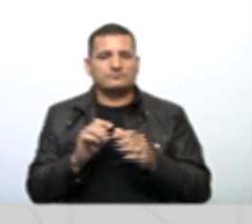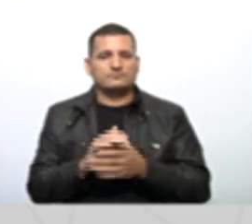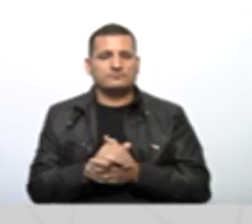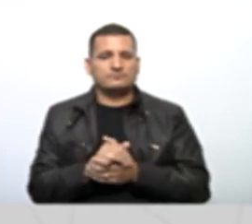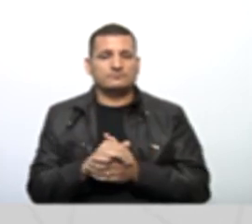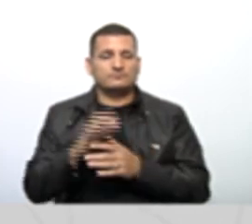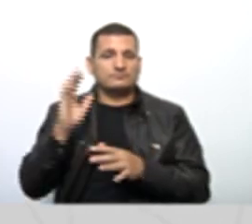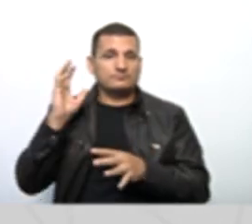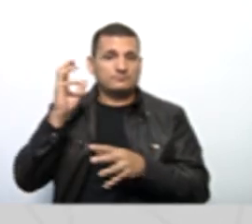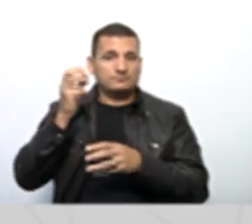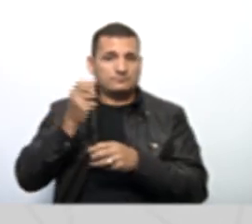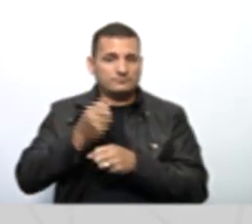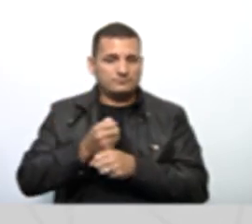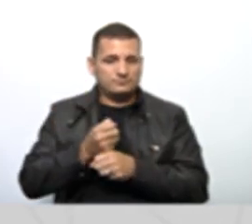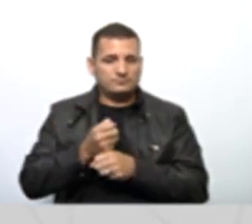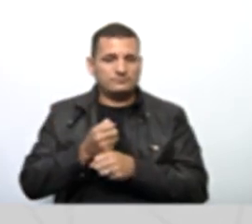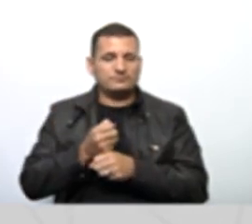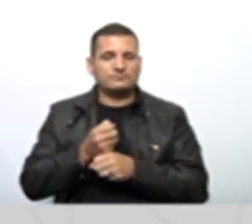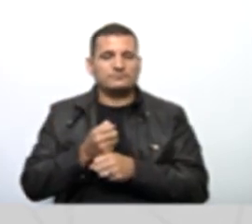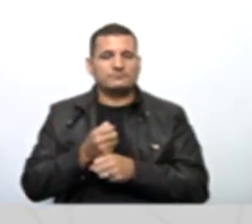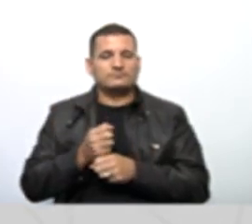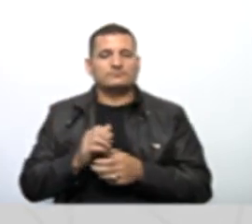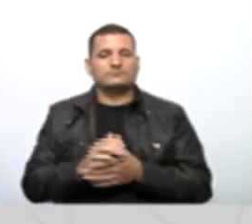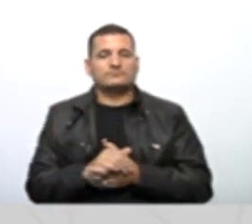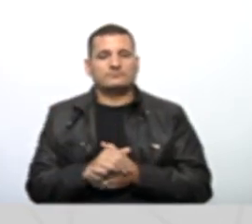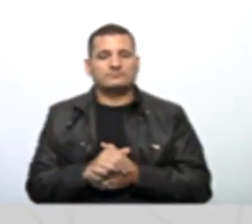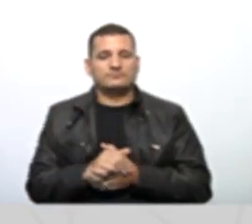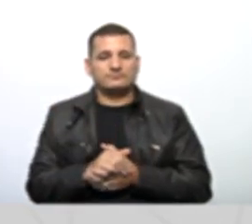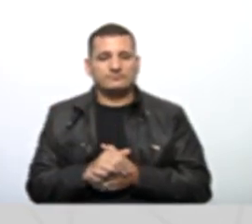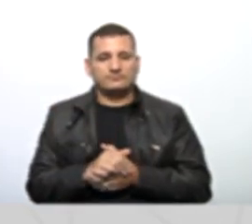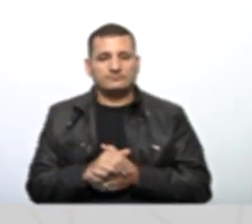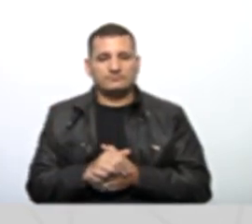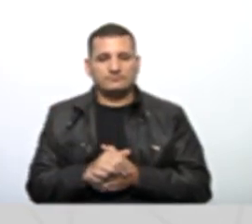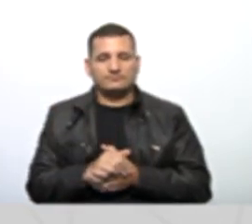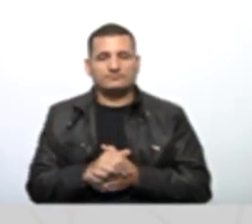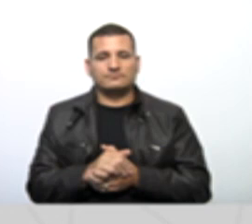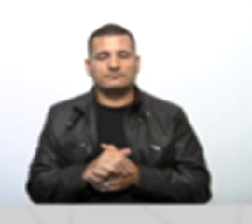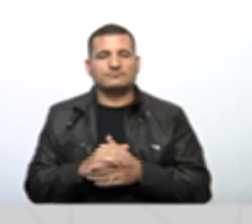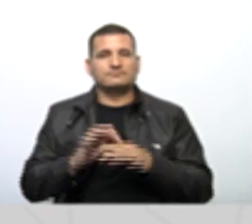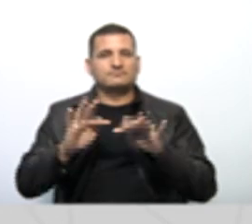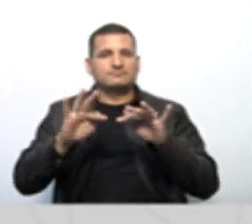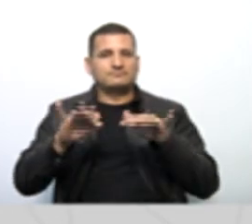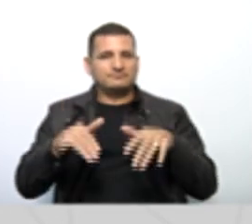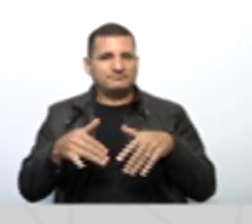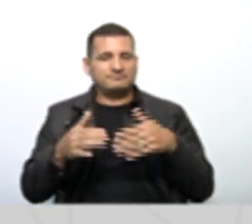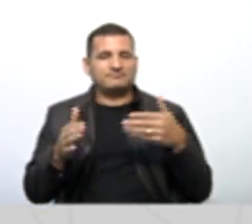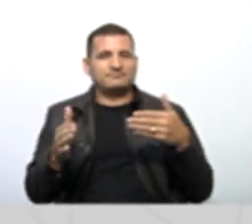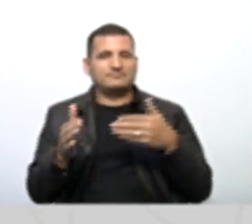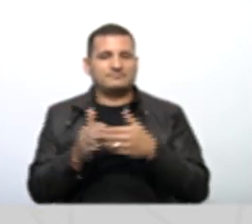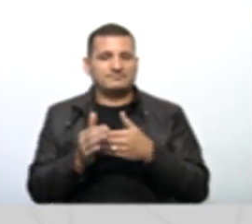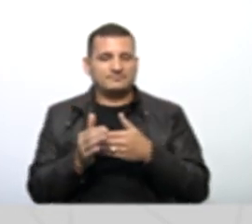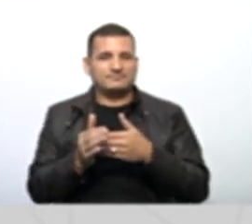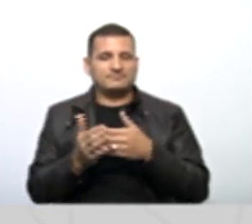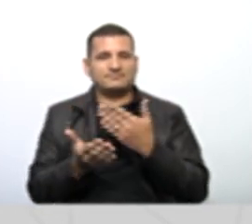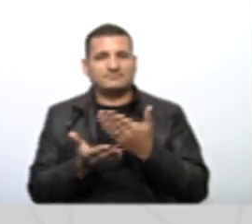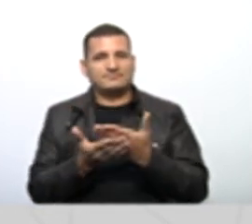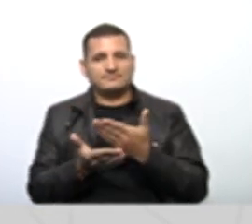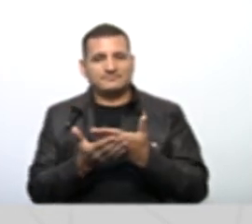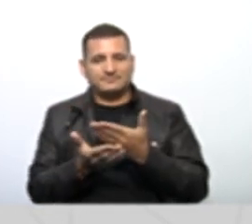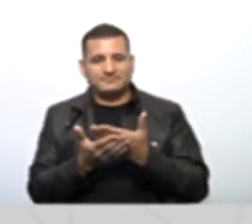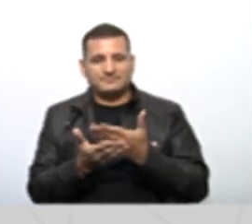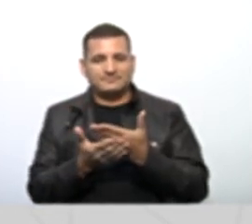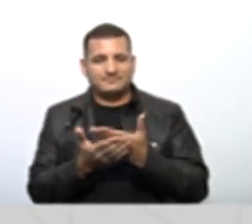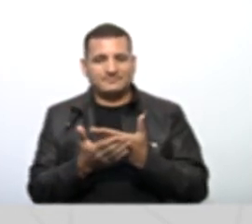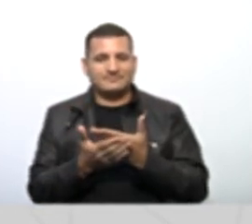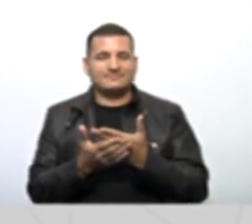revisão gerais já braço mas já chegamos às vossas um sim né pessoa nosso fim da aula na verdade né